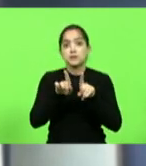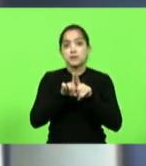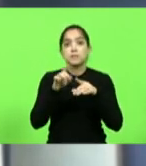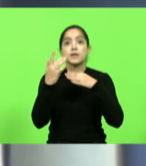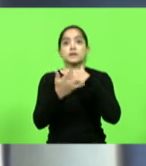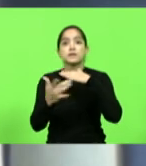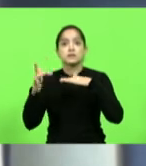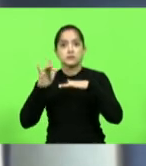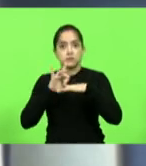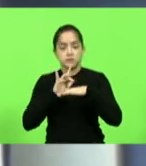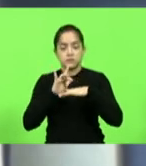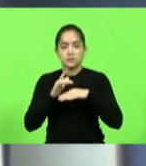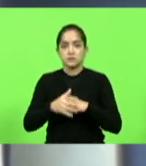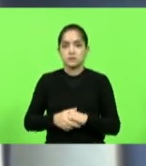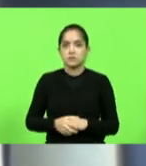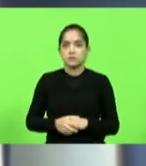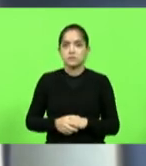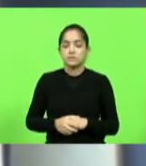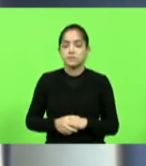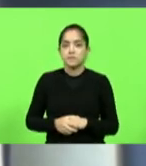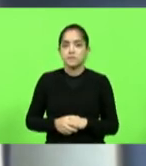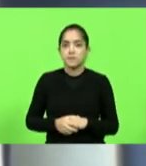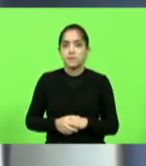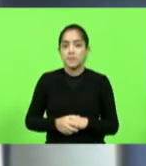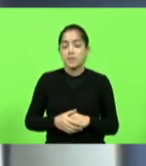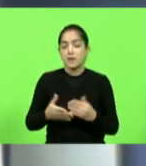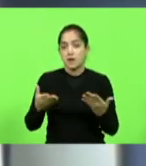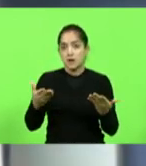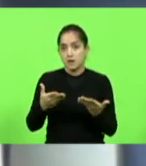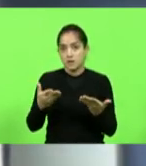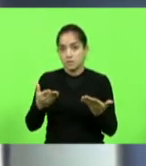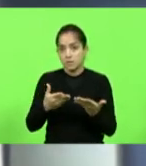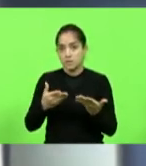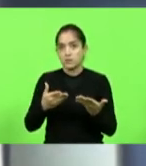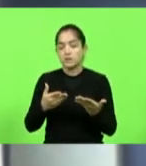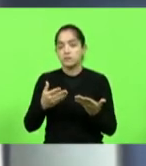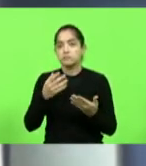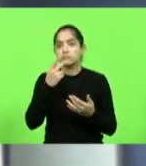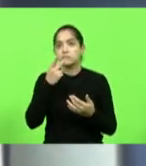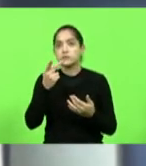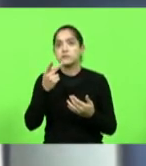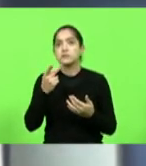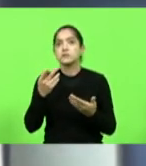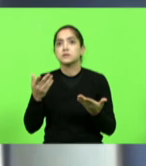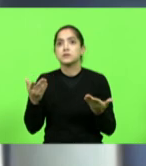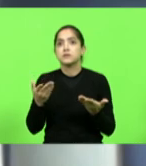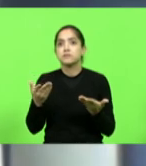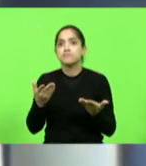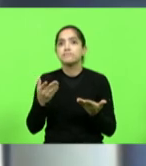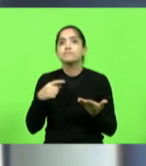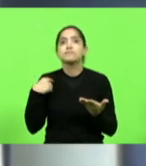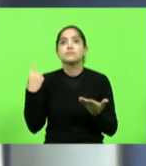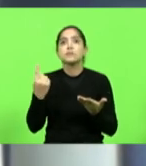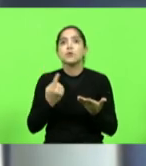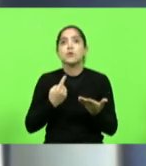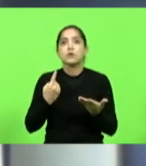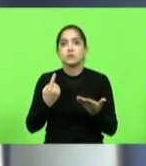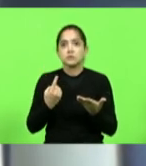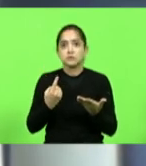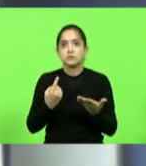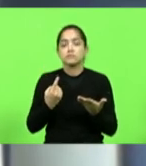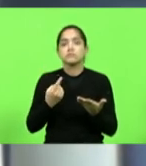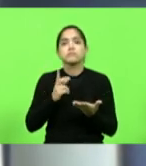sociais. No primeiro momento, gostaria de dizer que nós somos parceiros e sempre